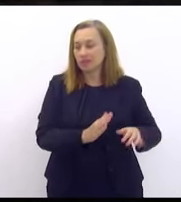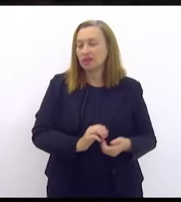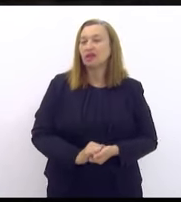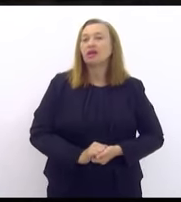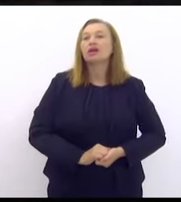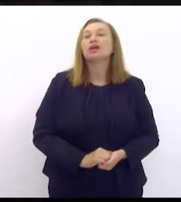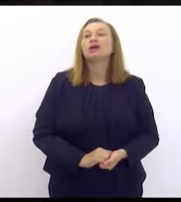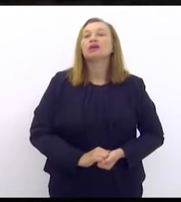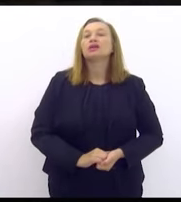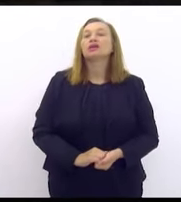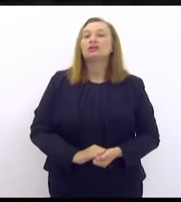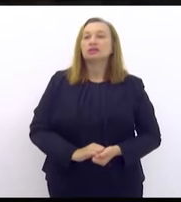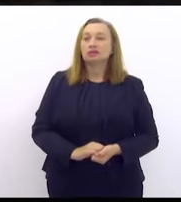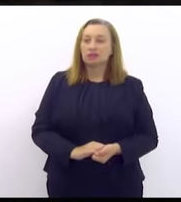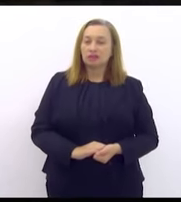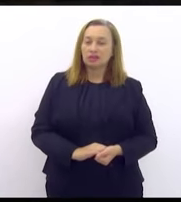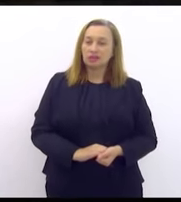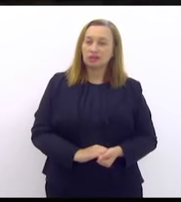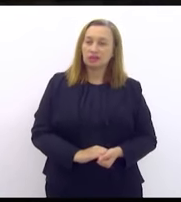eu,